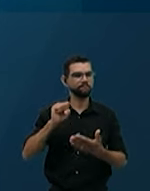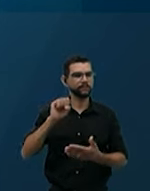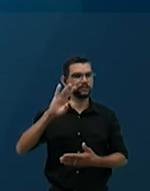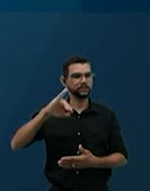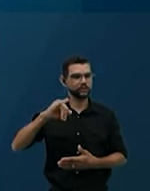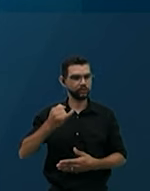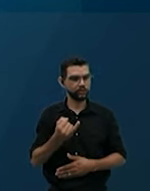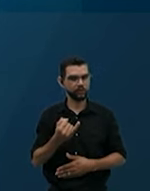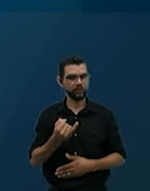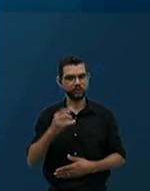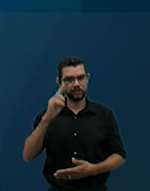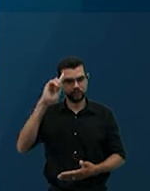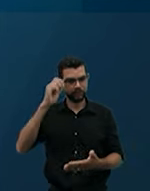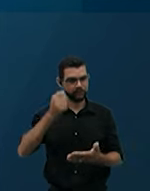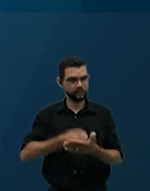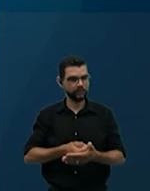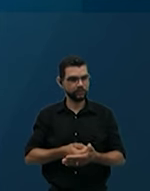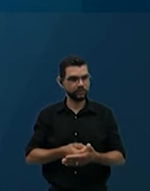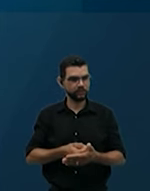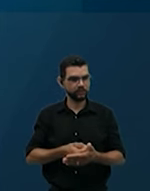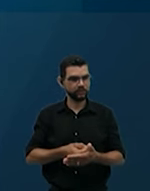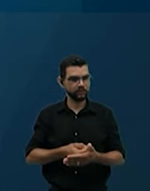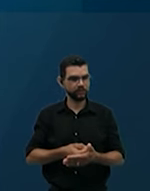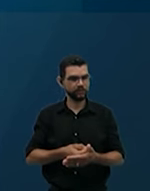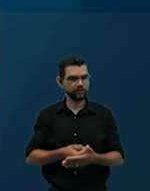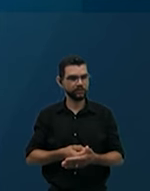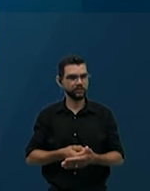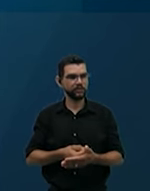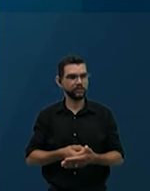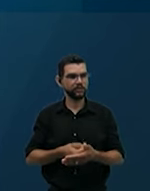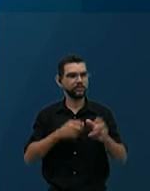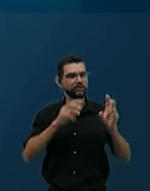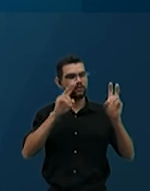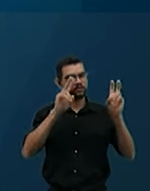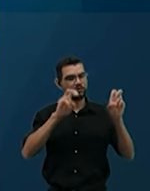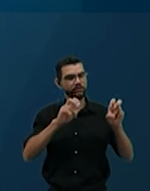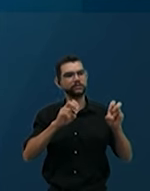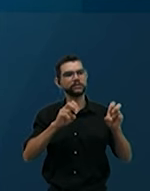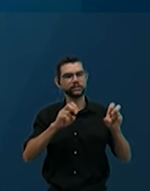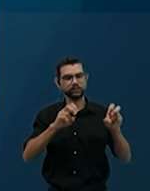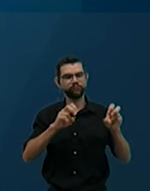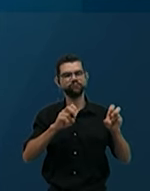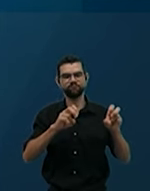questão que é bastante polêmica.